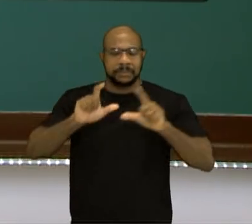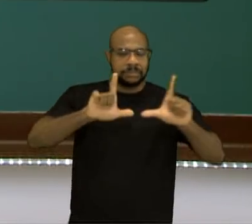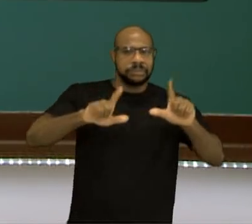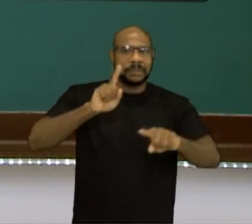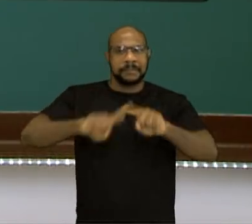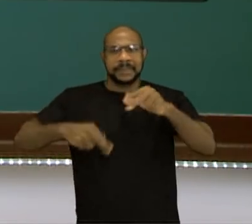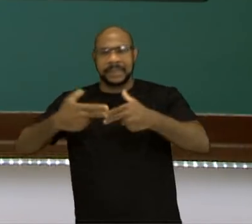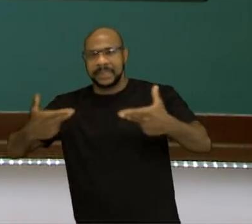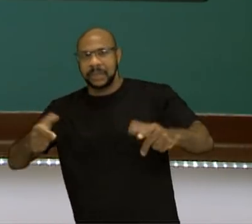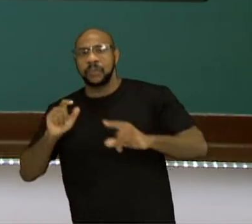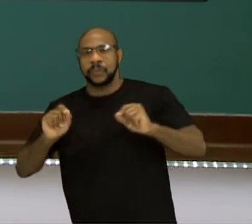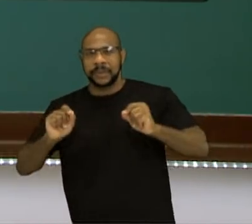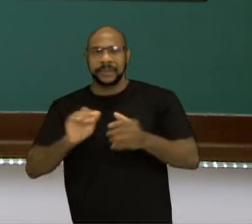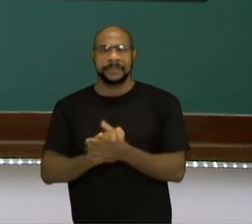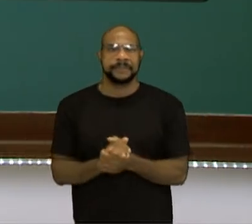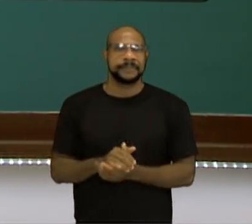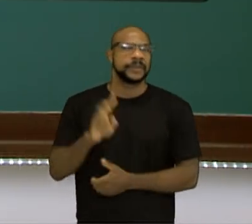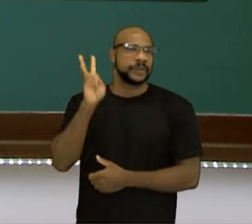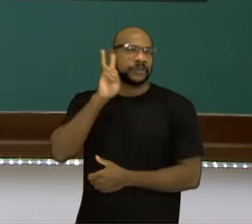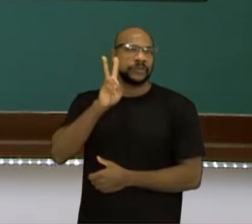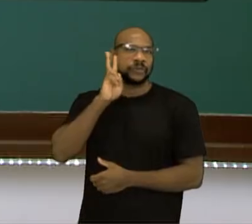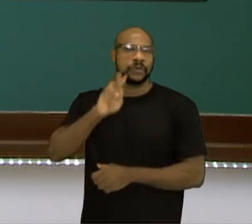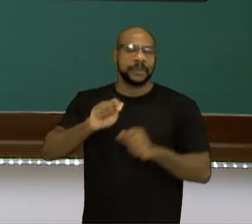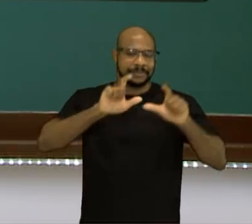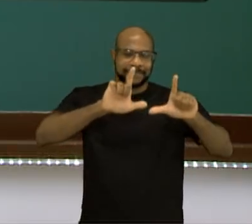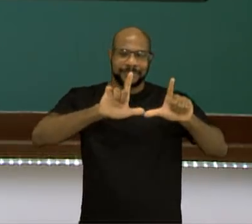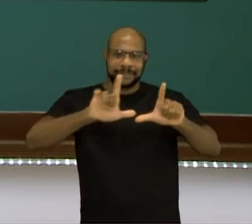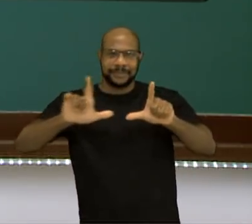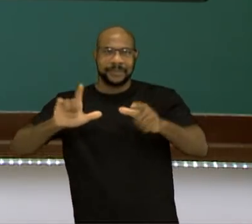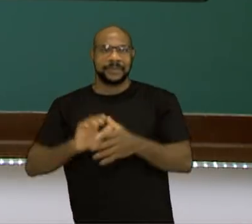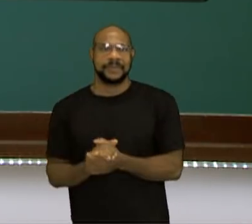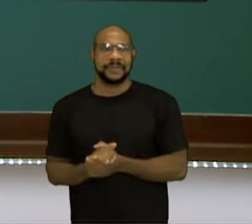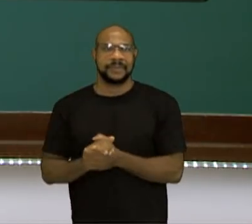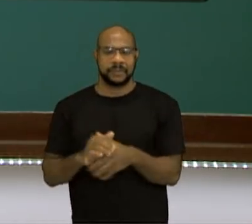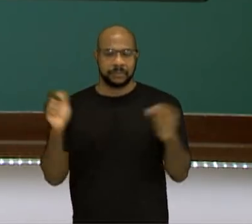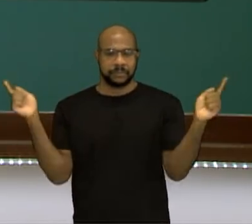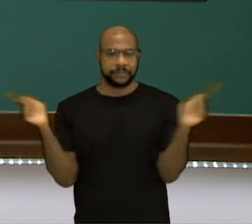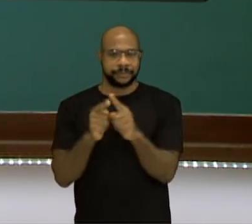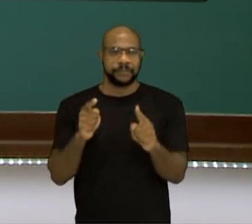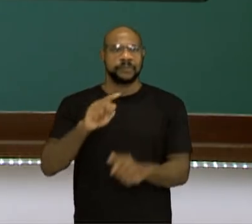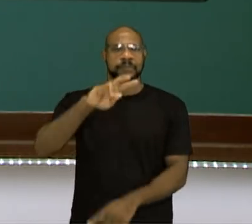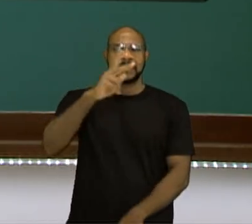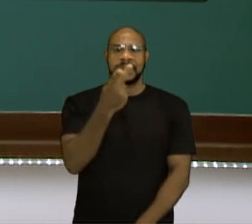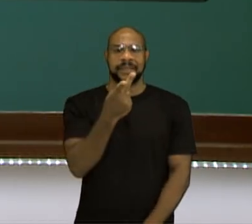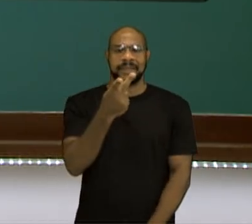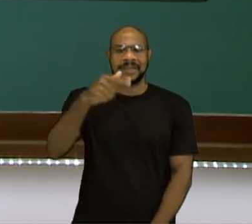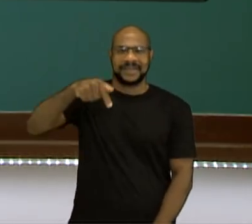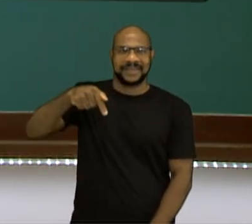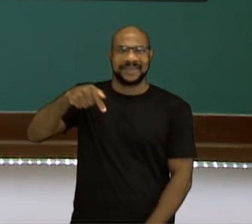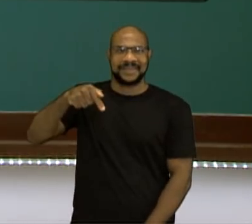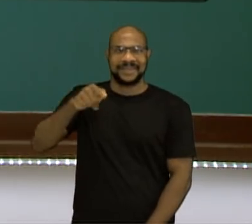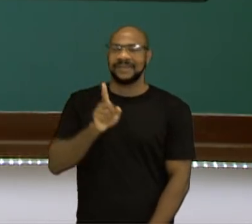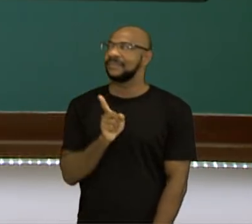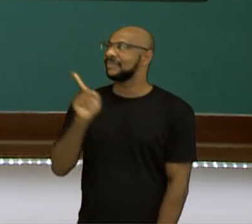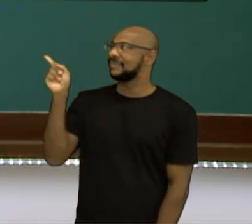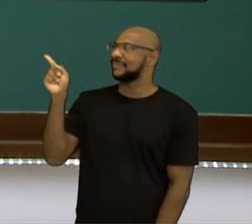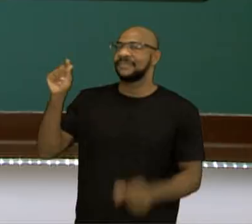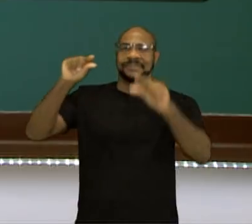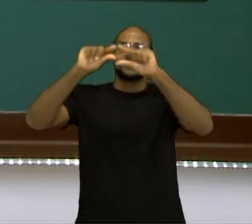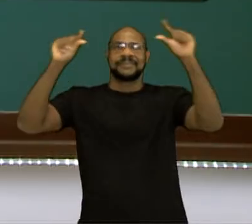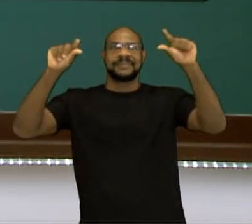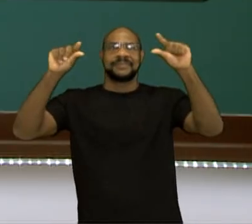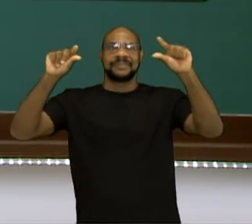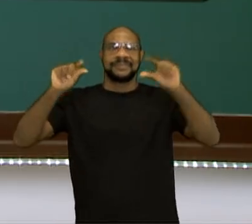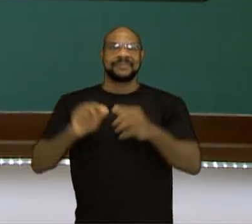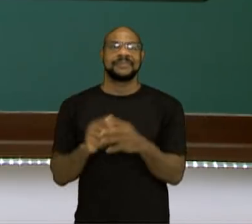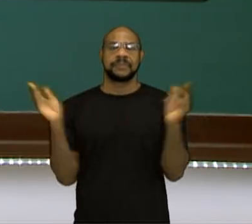História em quadrinhos. A HQ, que é a abreviatura de História em Quadrinhos, é criada a